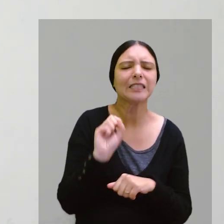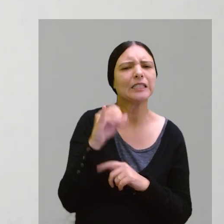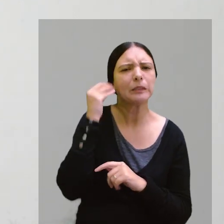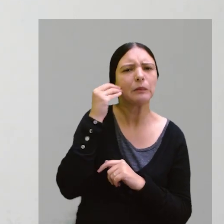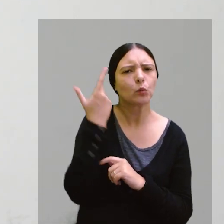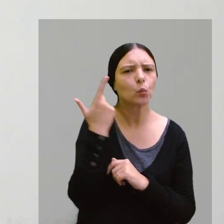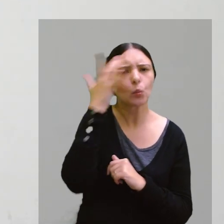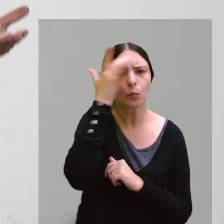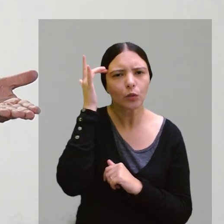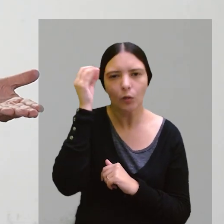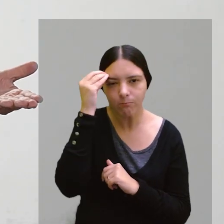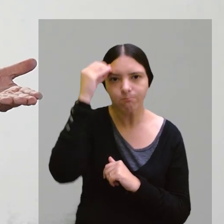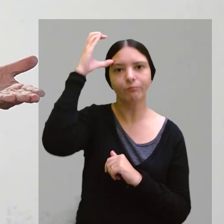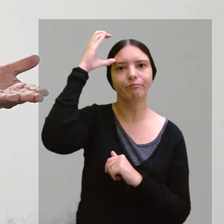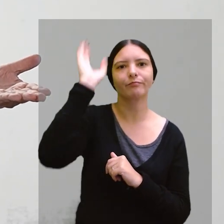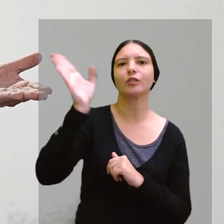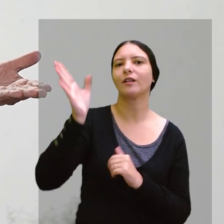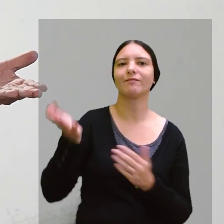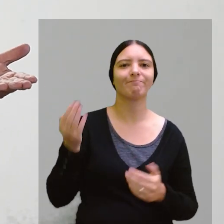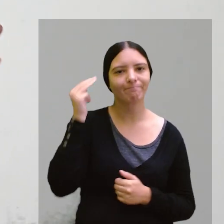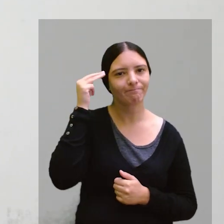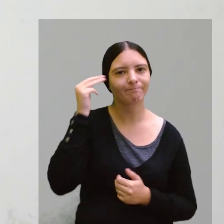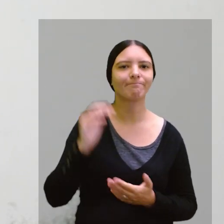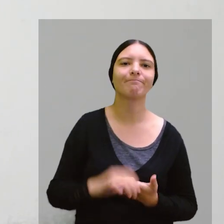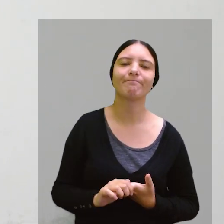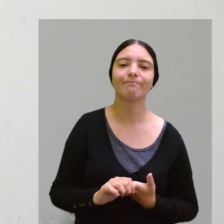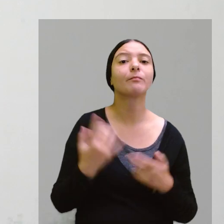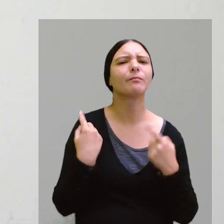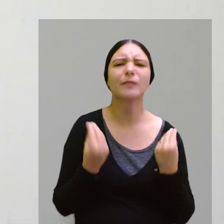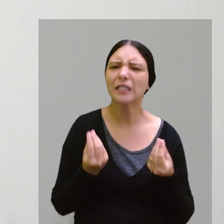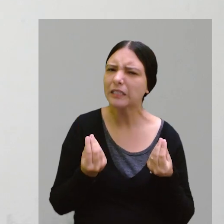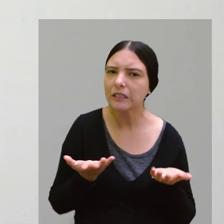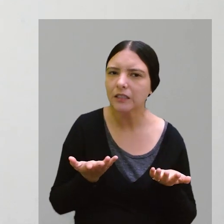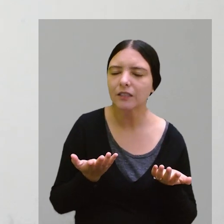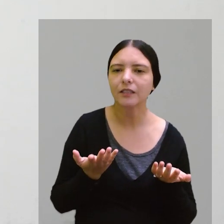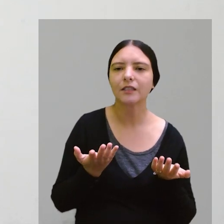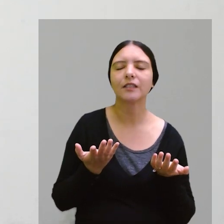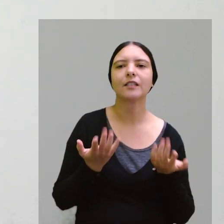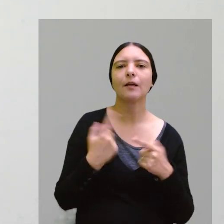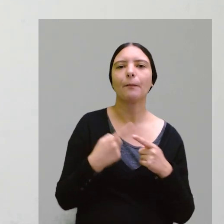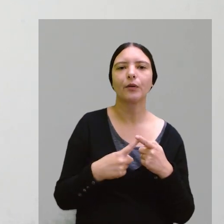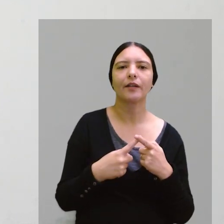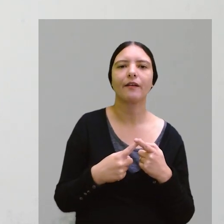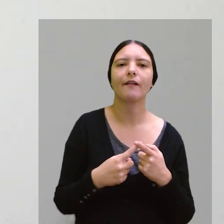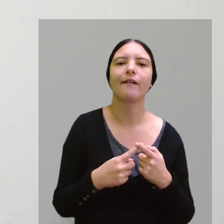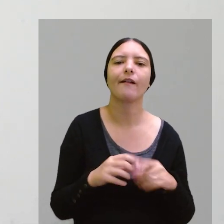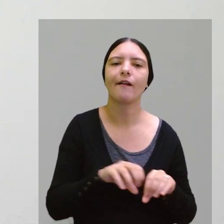dos outros, vocês amadurecem. Entende? Para que malhar ferro